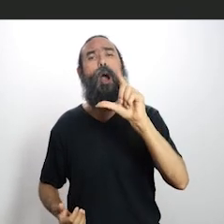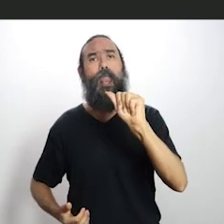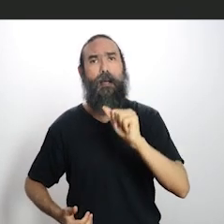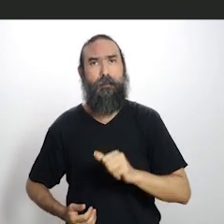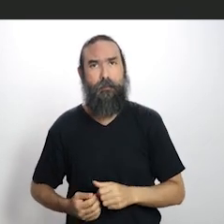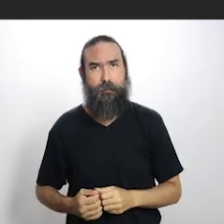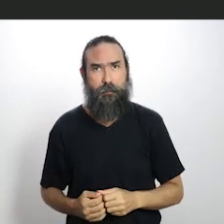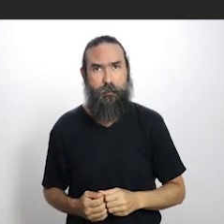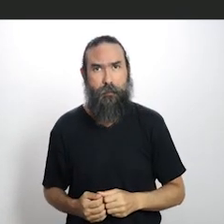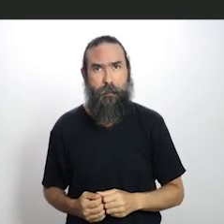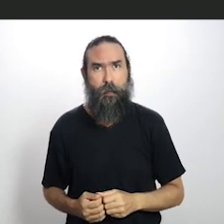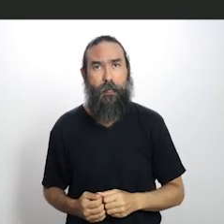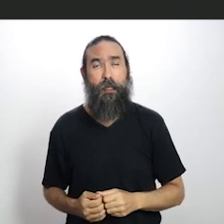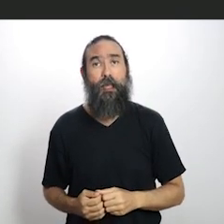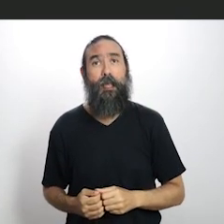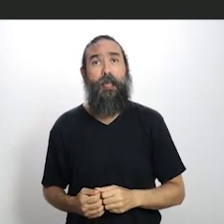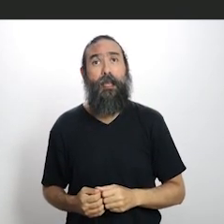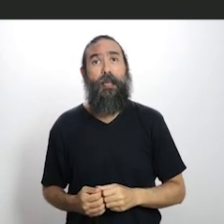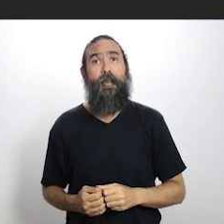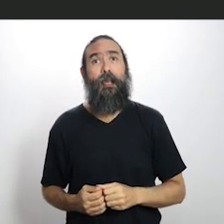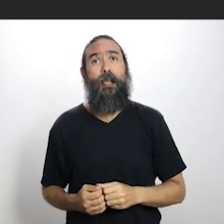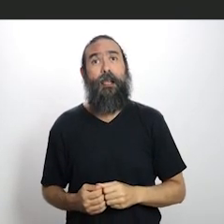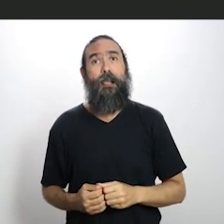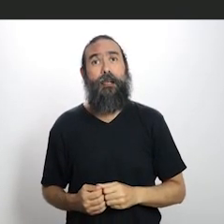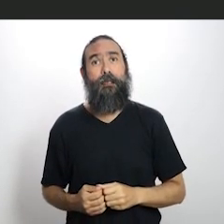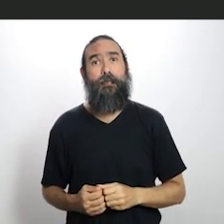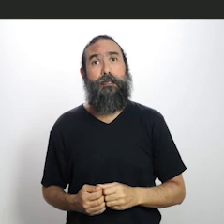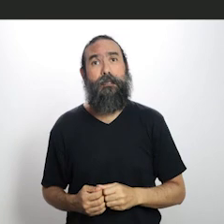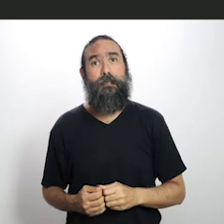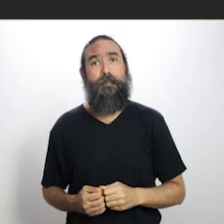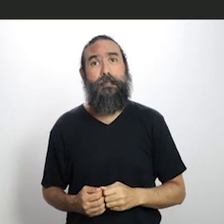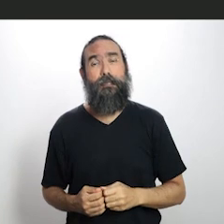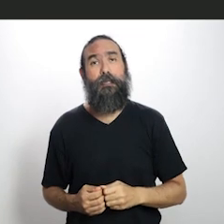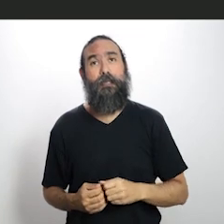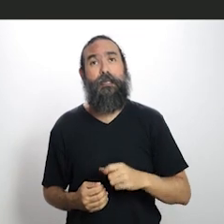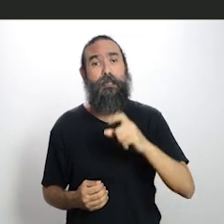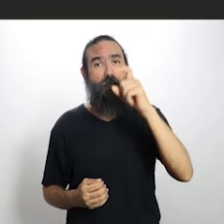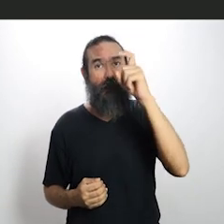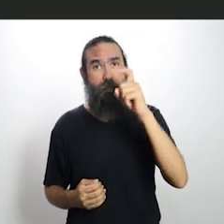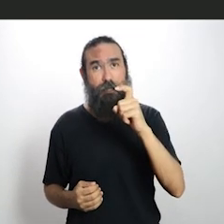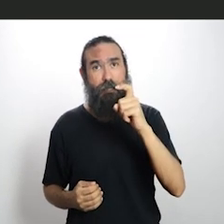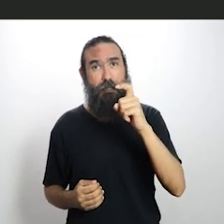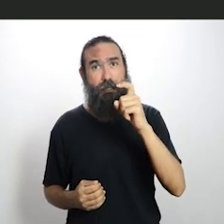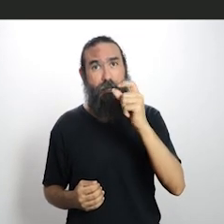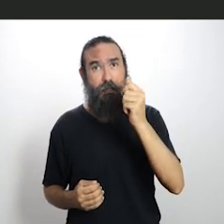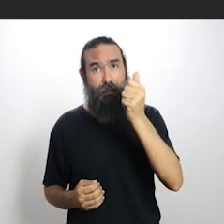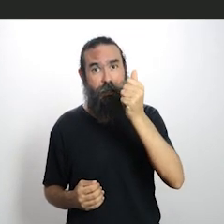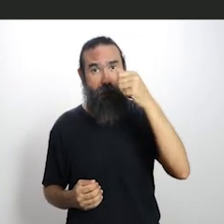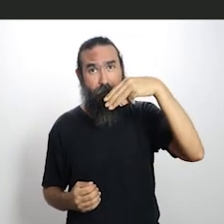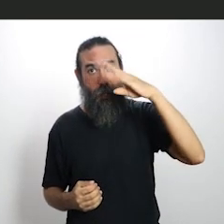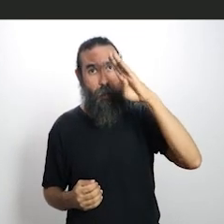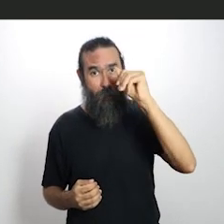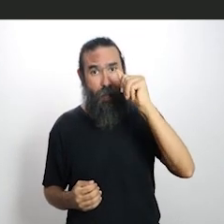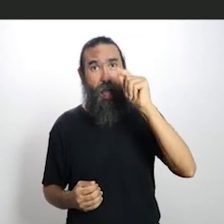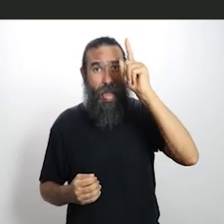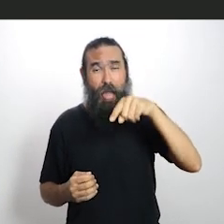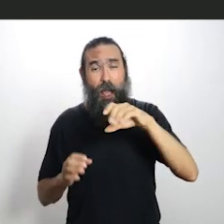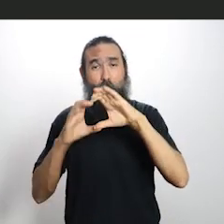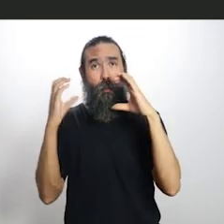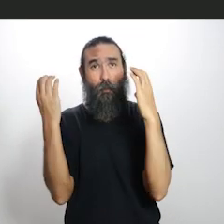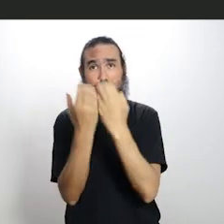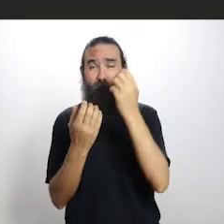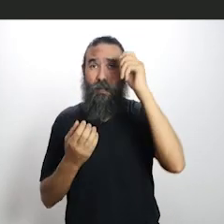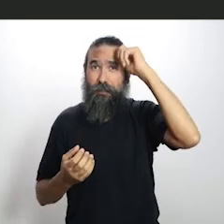muito preservado deixado por nossos ancestrais pelas nossas vozes e foi essa essa coisa inteira que garantiu